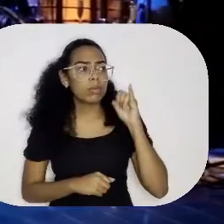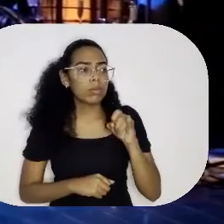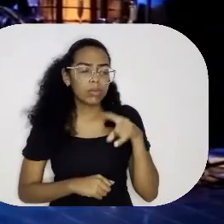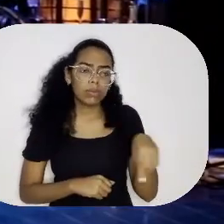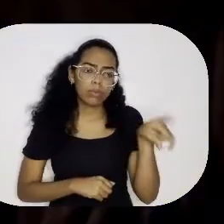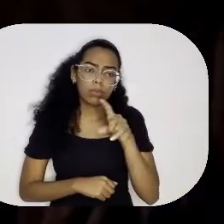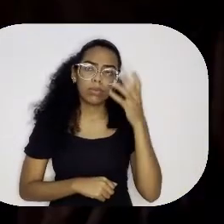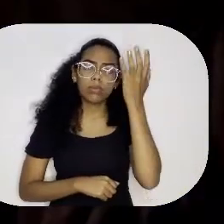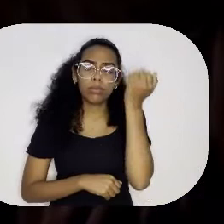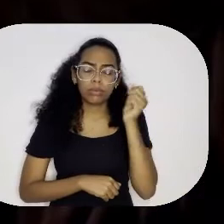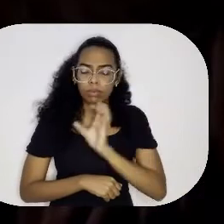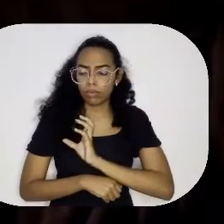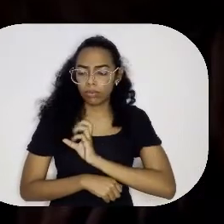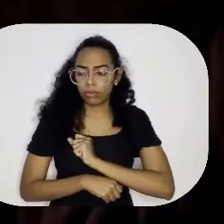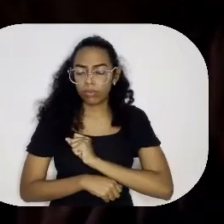eternizar.